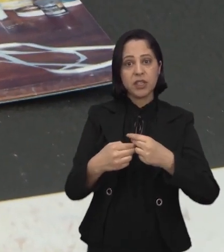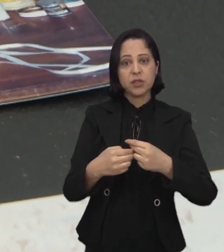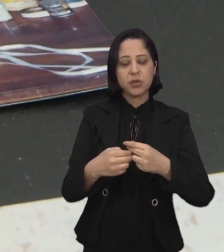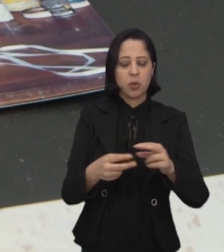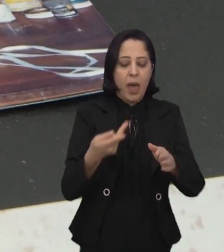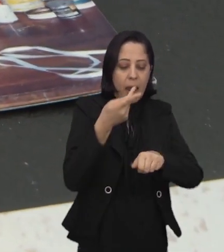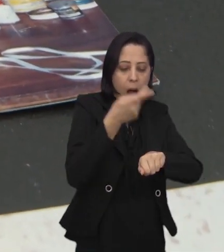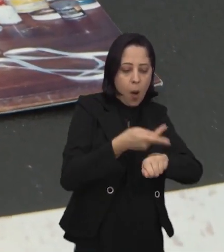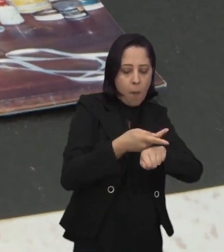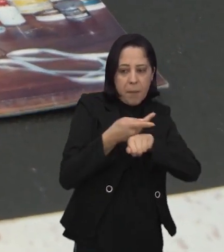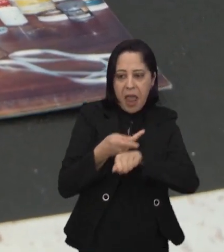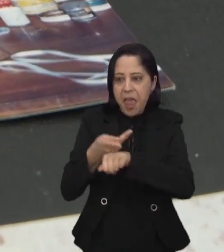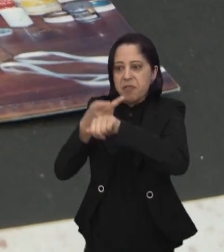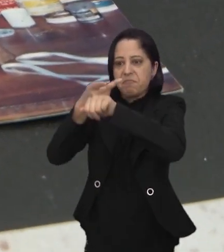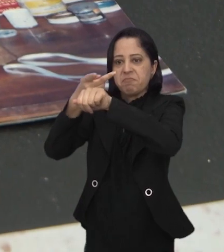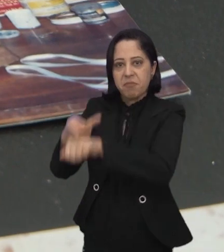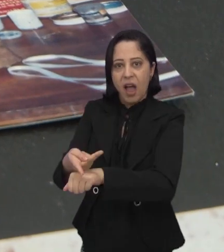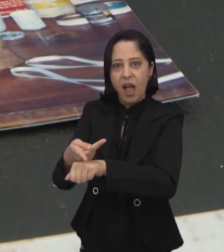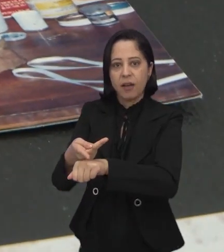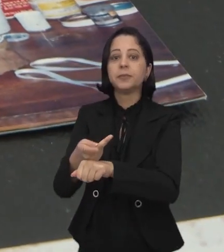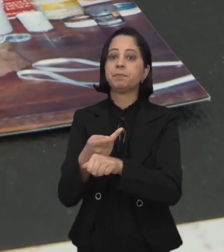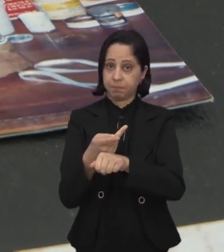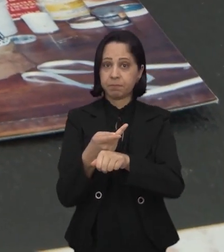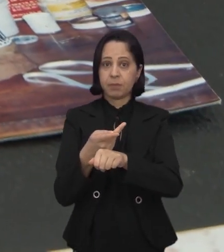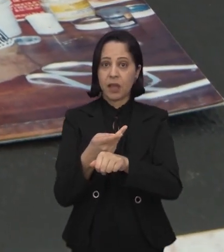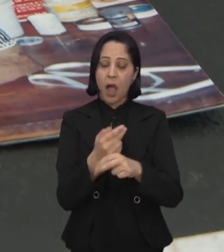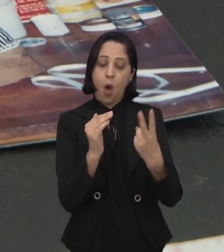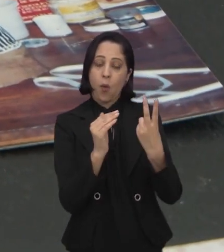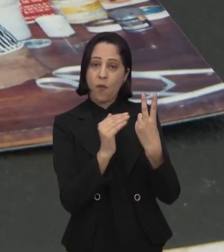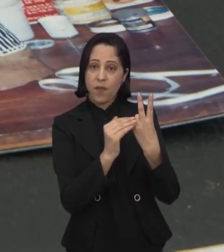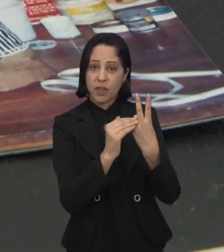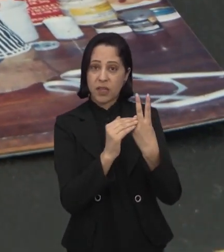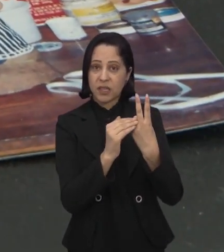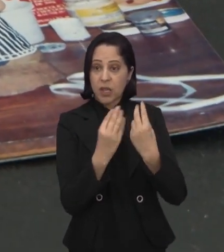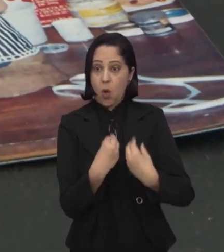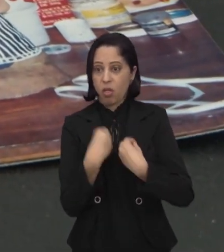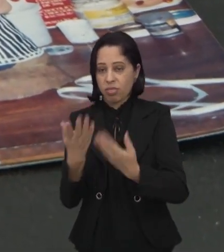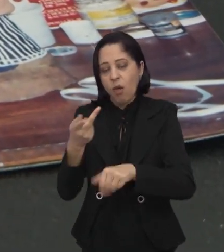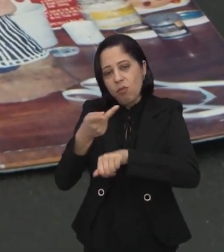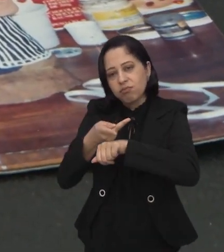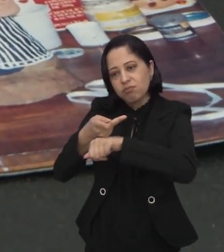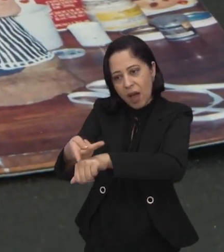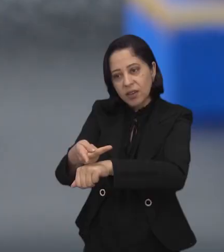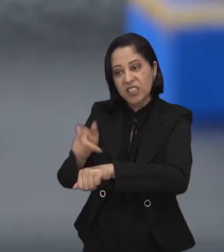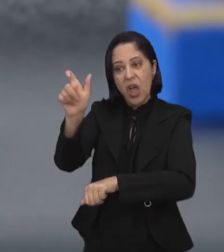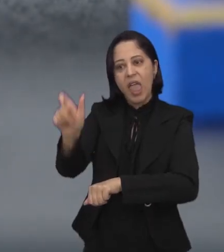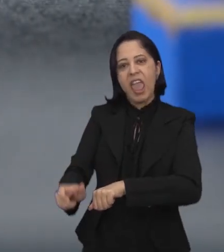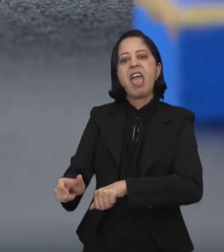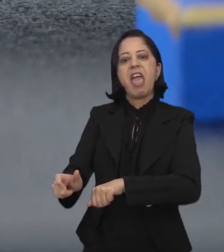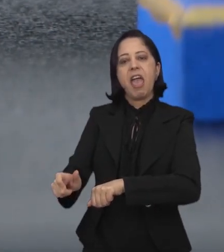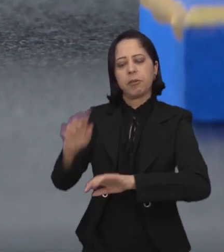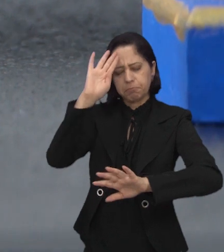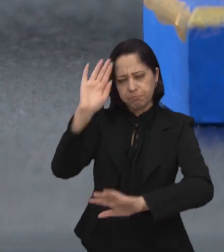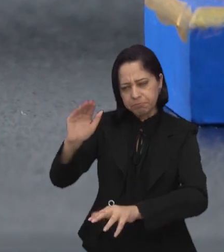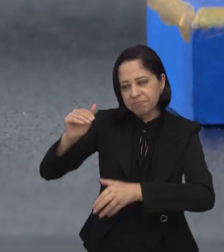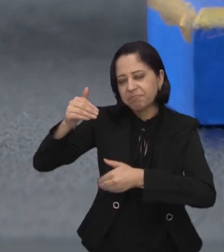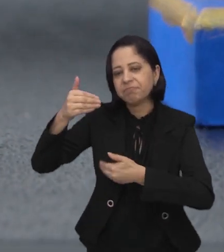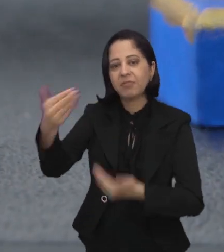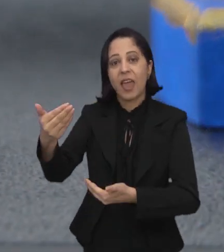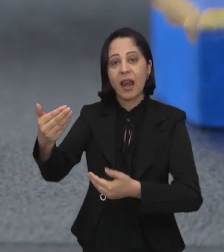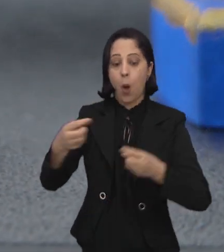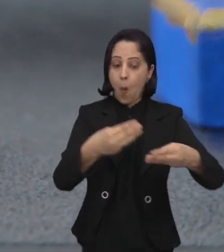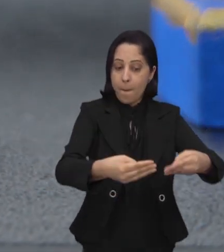animais moldados, cheios de detalhes, casas, santos e cenas do dia a dia. O dom